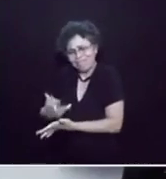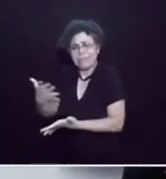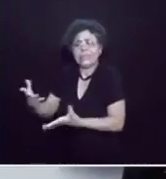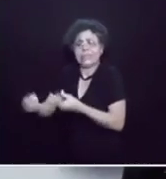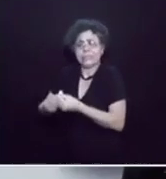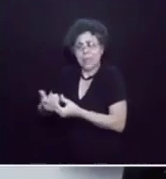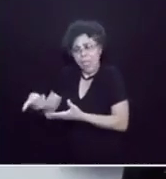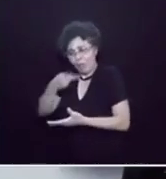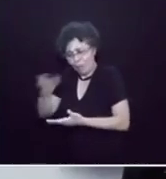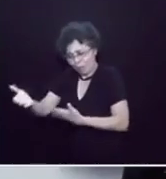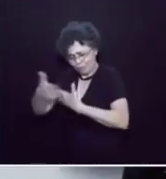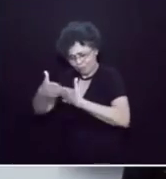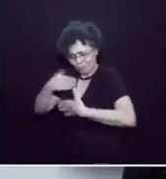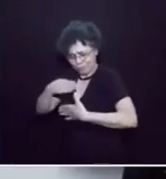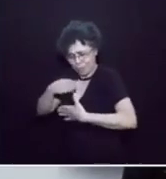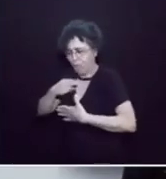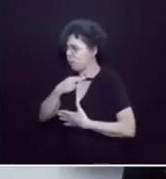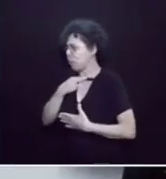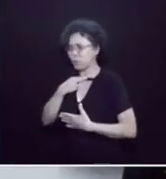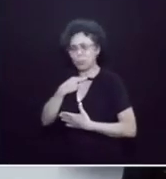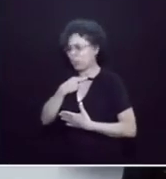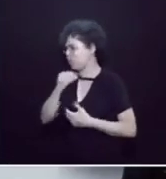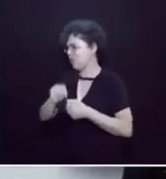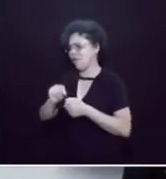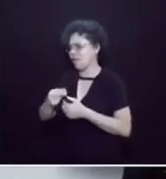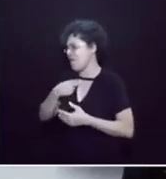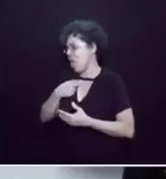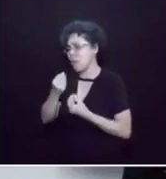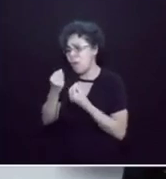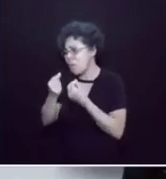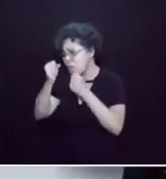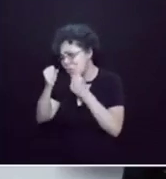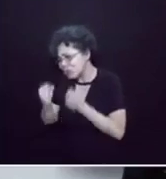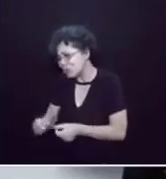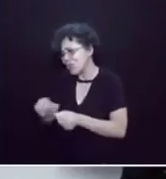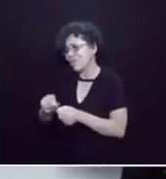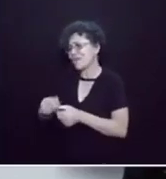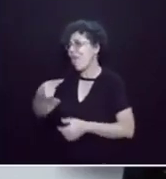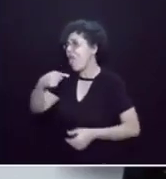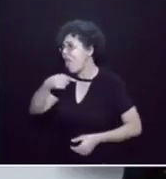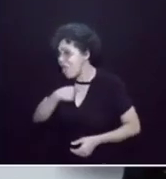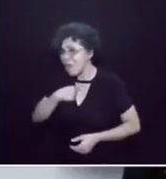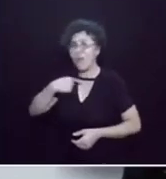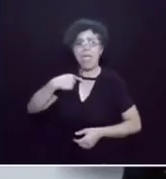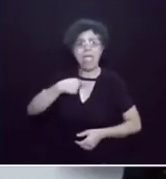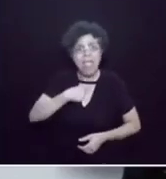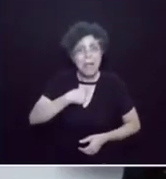E diz para si mesmo, eu não podia ter feito isto, eu não deveria ter feito isto, eu